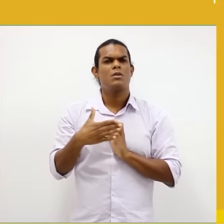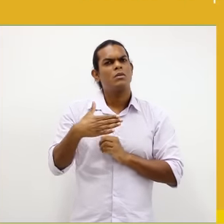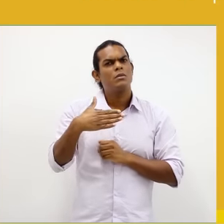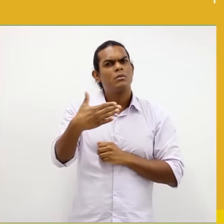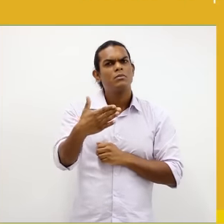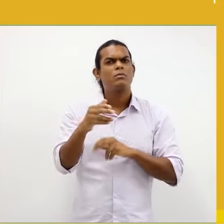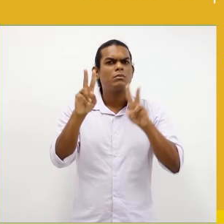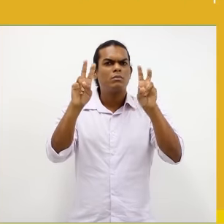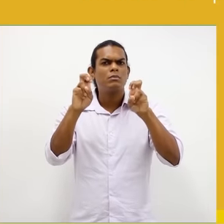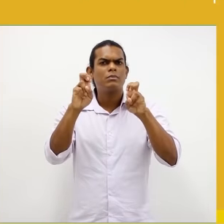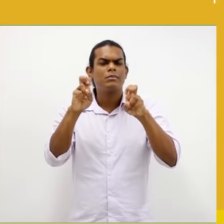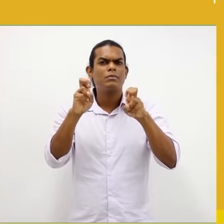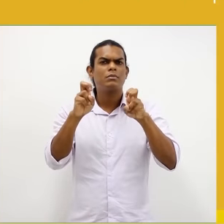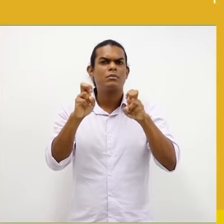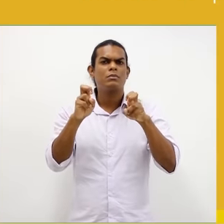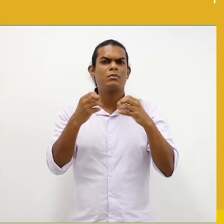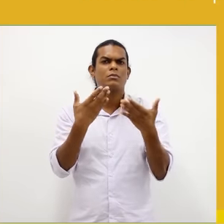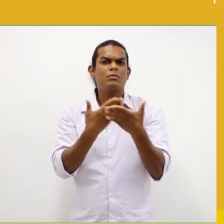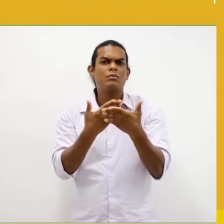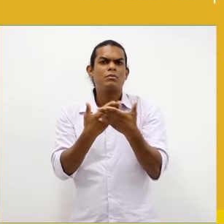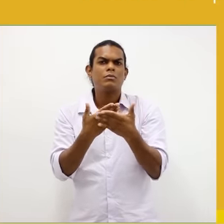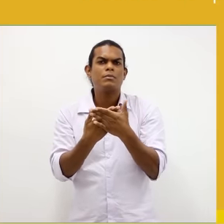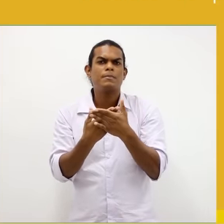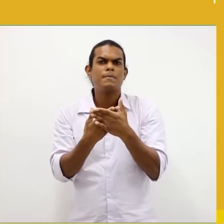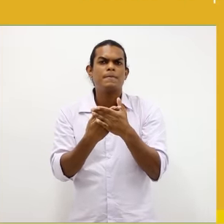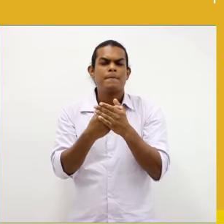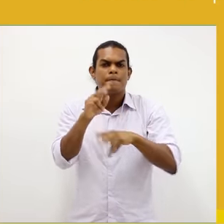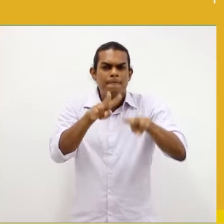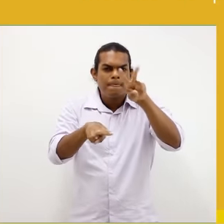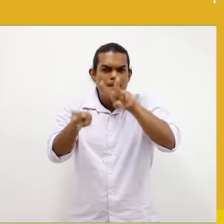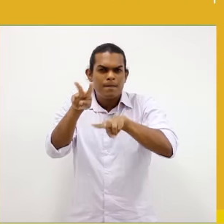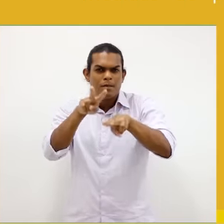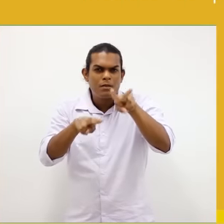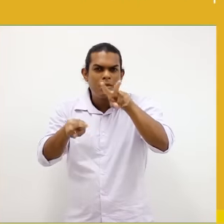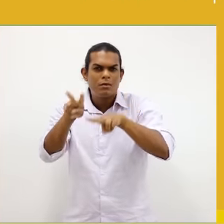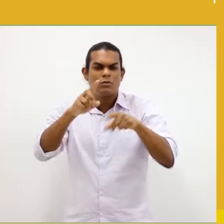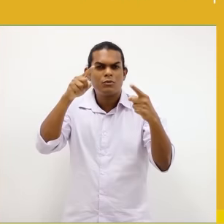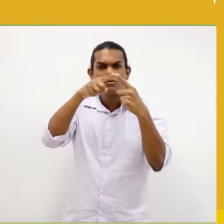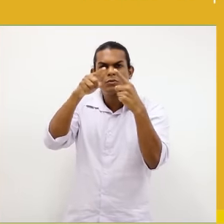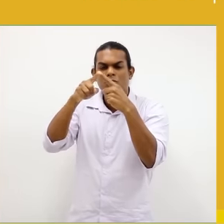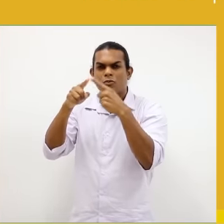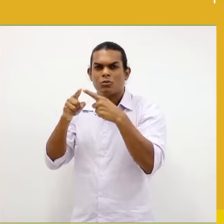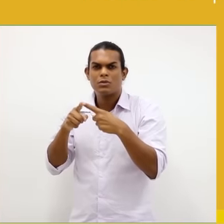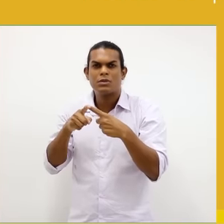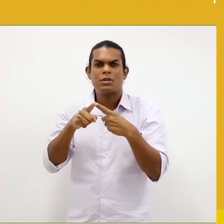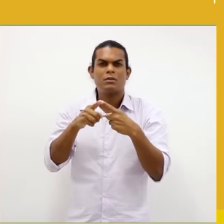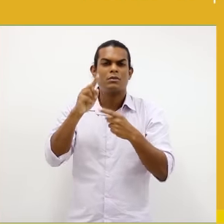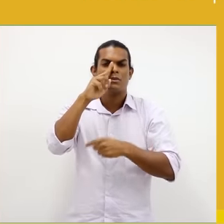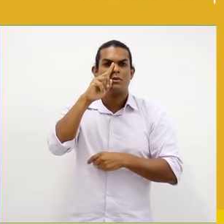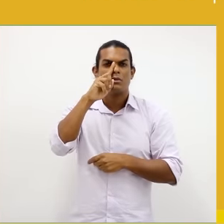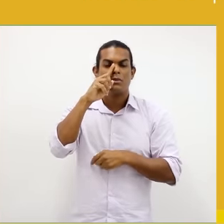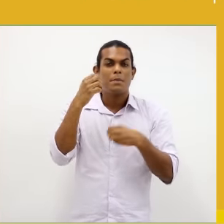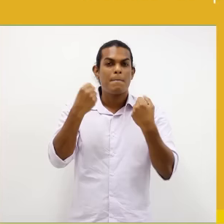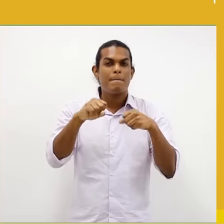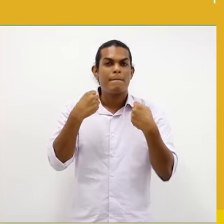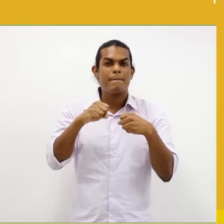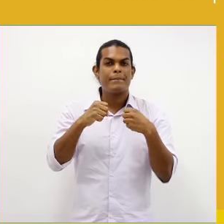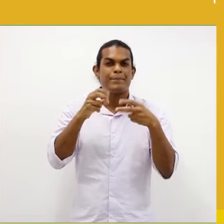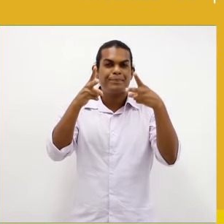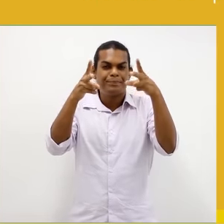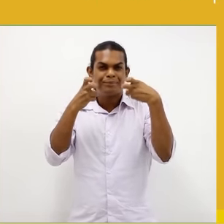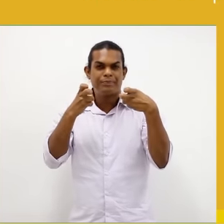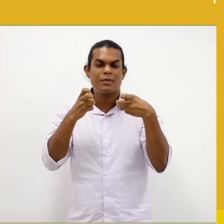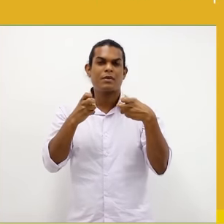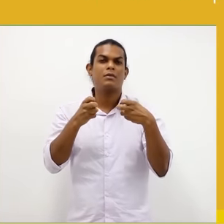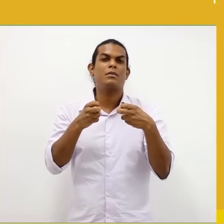vamos encontrar o monitoramento da exposição dos riscos. É preciso identificar e reconhecer os riscos, fazer a